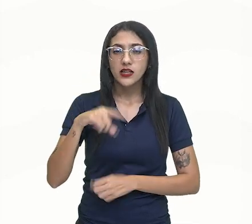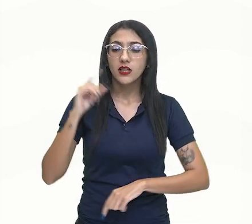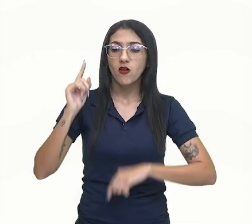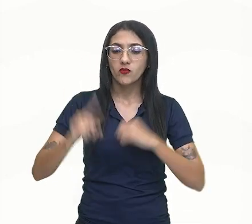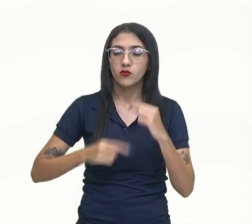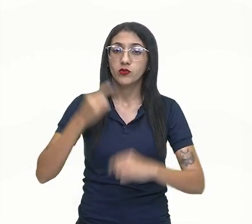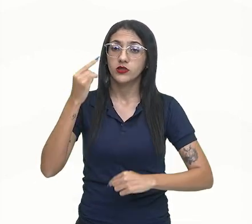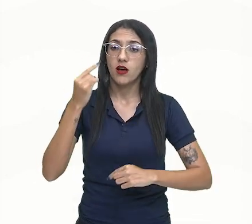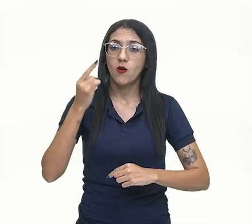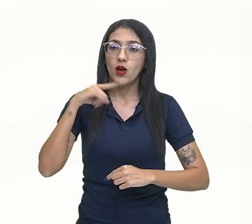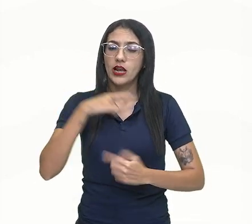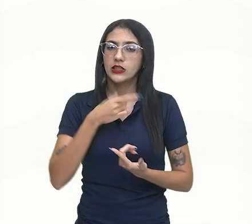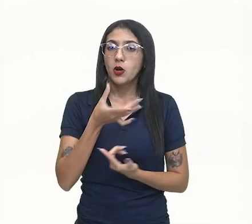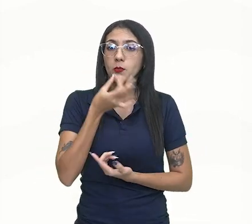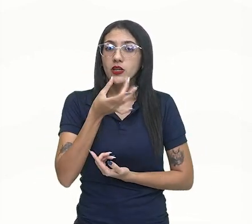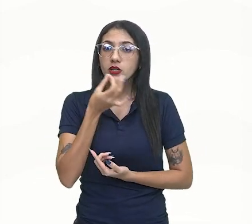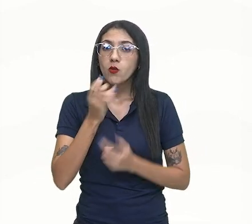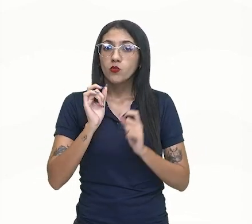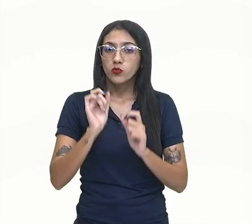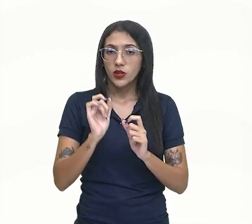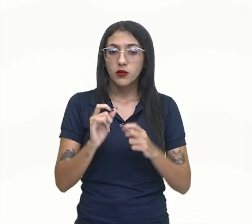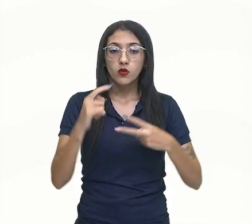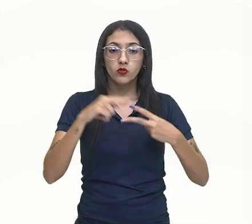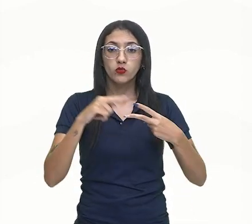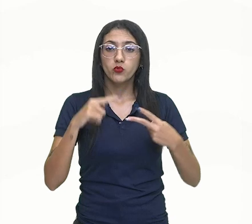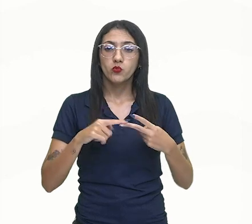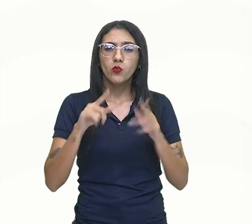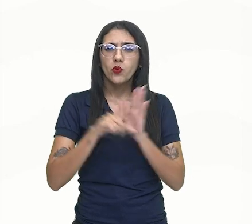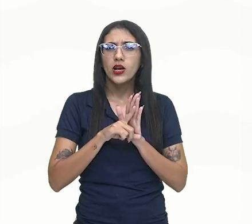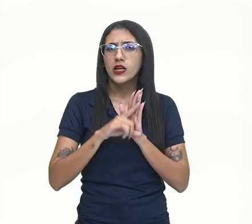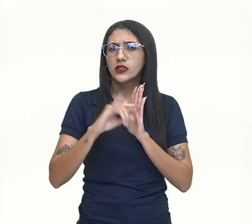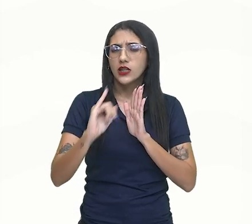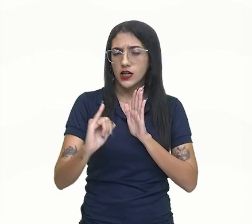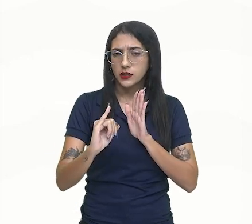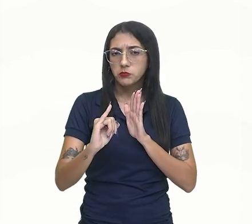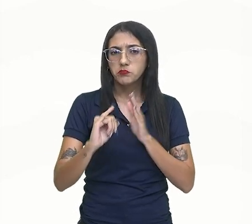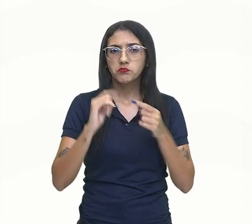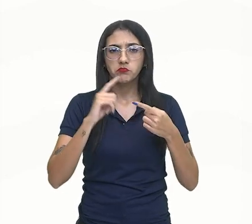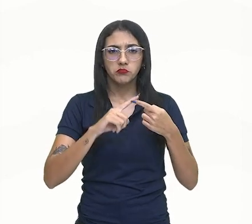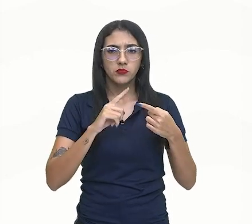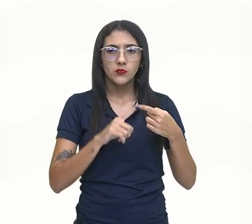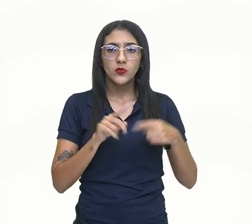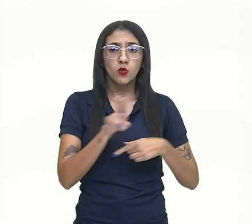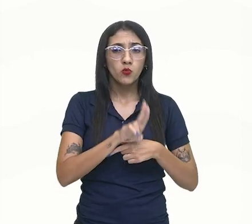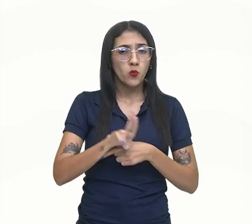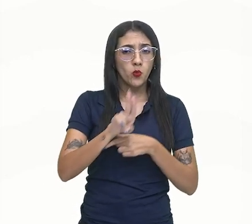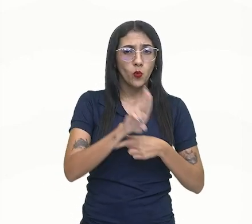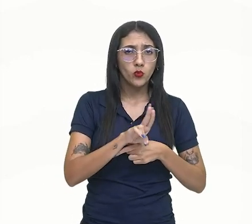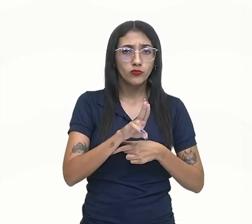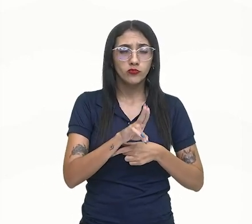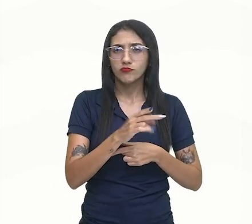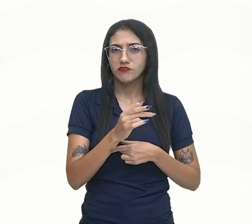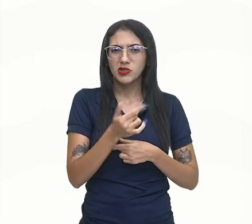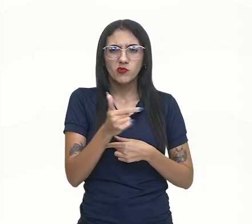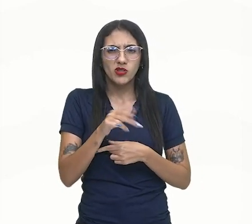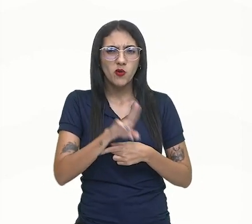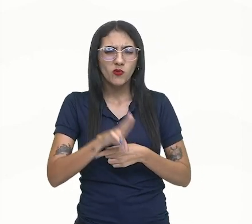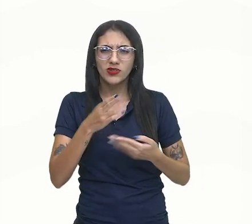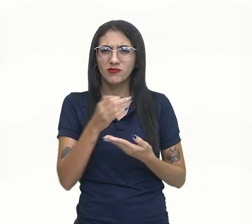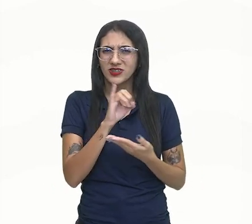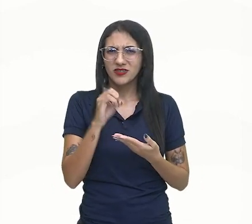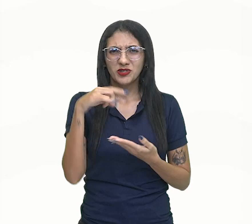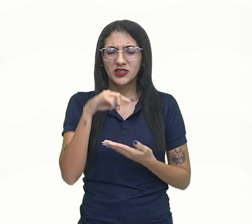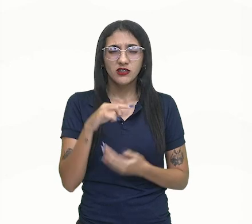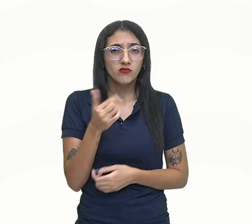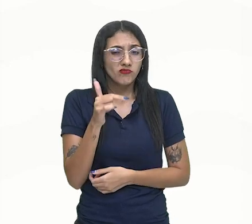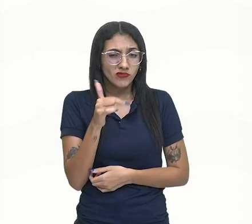evolução era sugerida ali por duas leis. Olha só, a lei do uso e desuso, ou seja, se você não